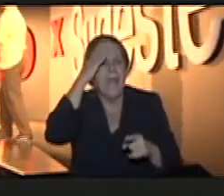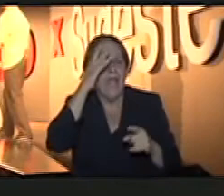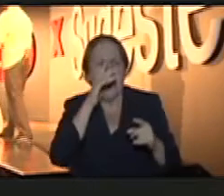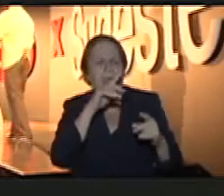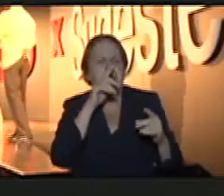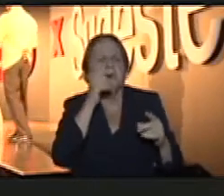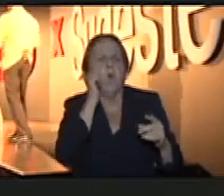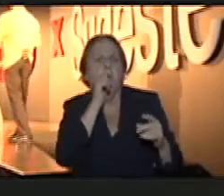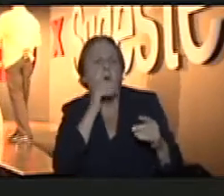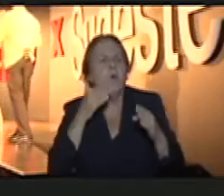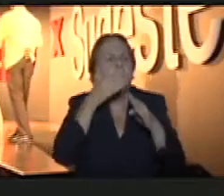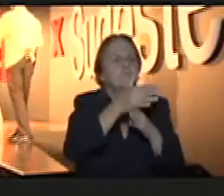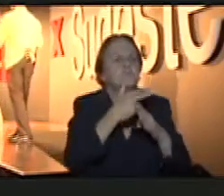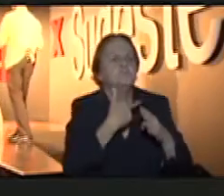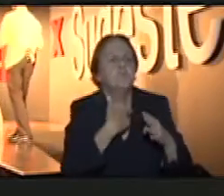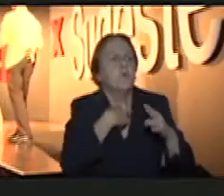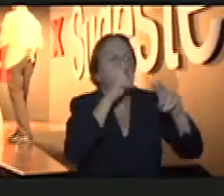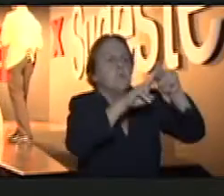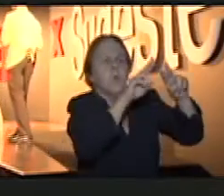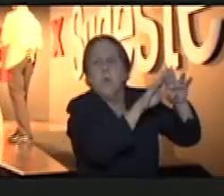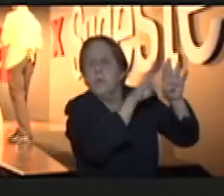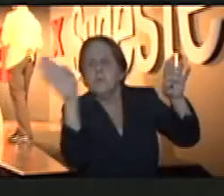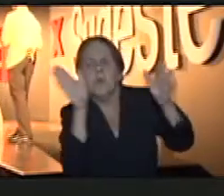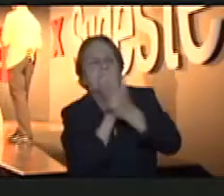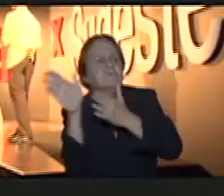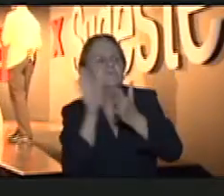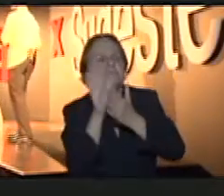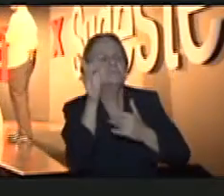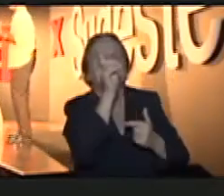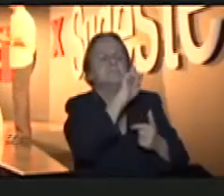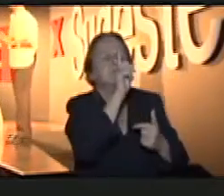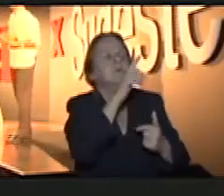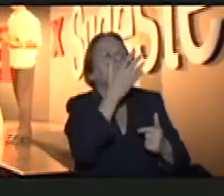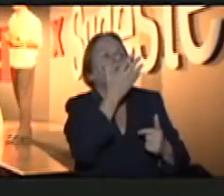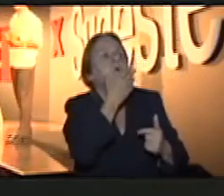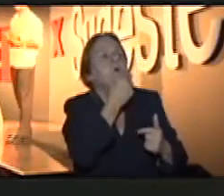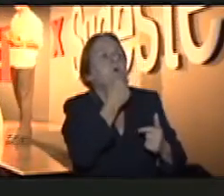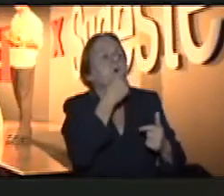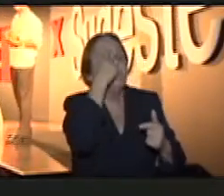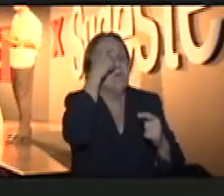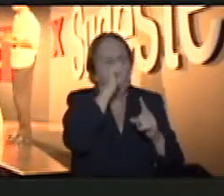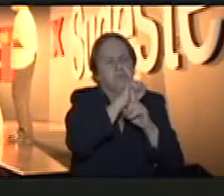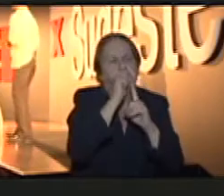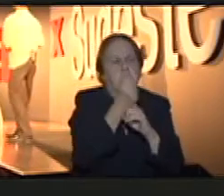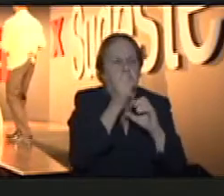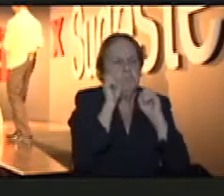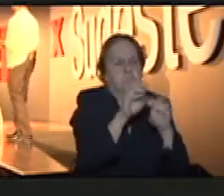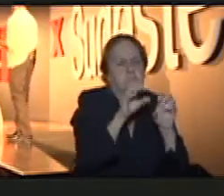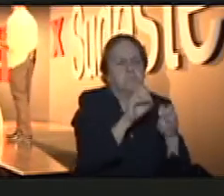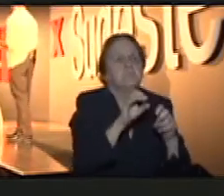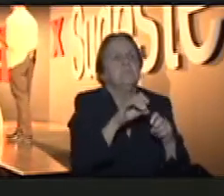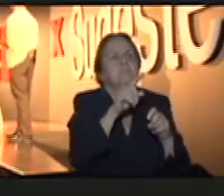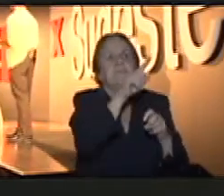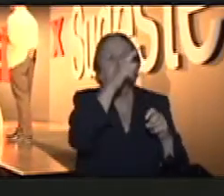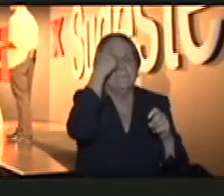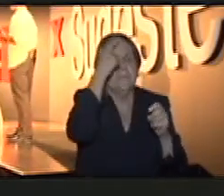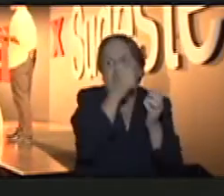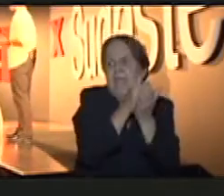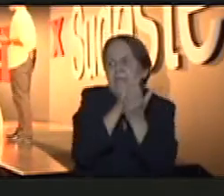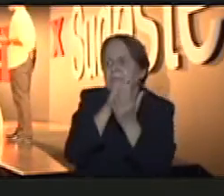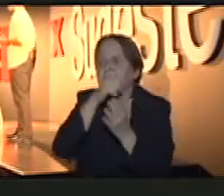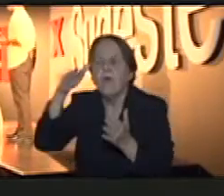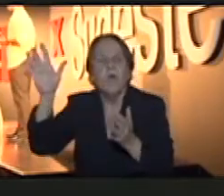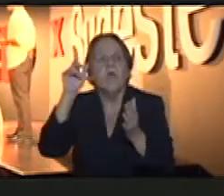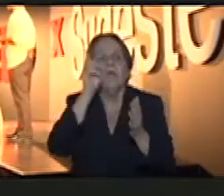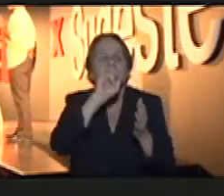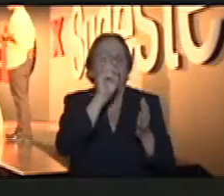homens e mulheres e jovens que cumprem pena privativa de liberdade ou medidas socioeducativas saiam de lá antes do tempo